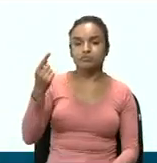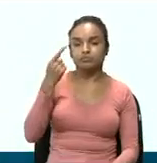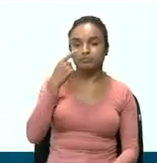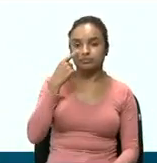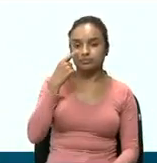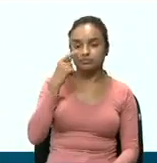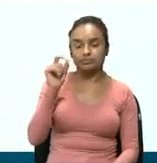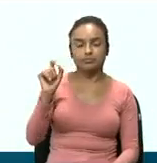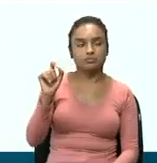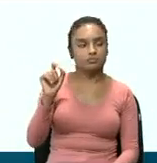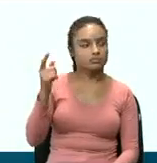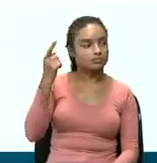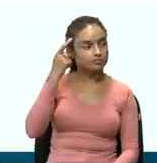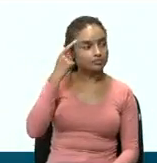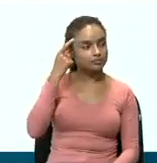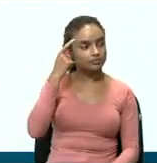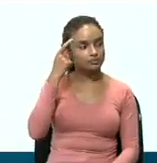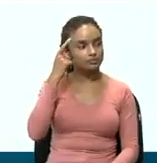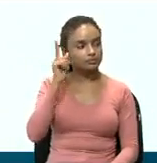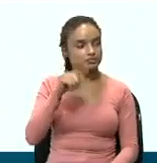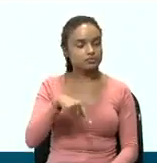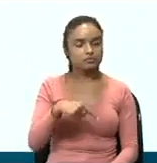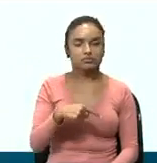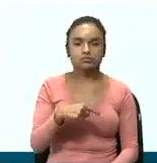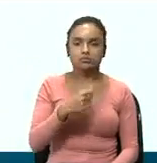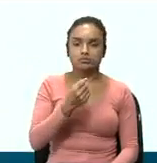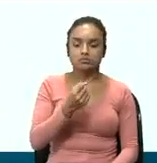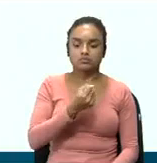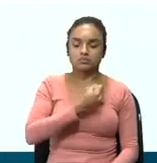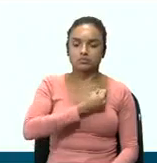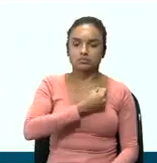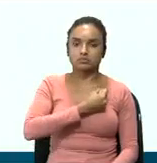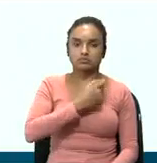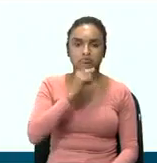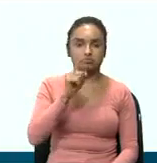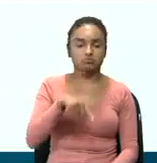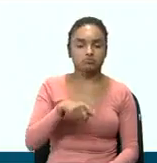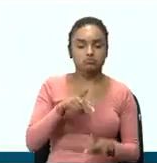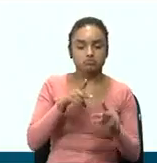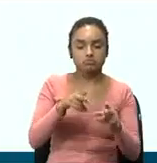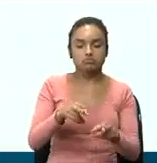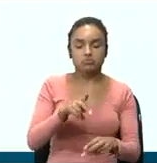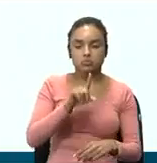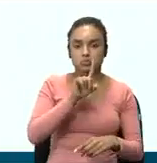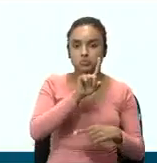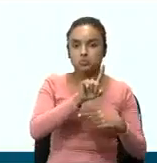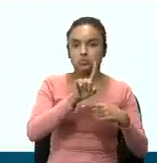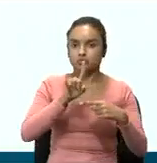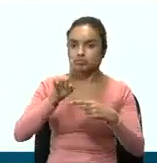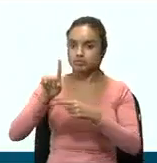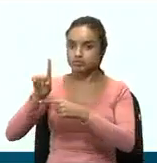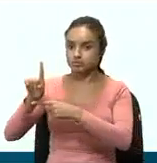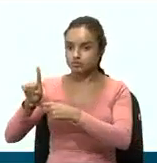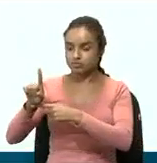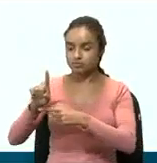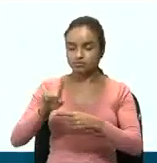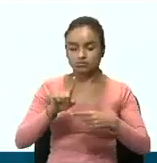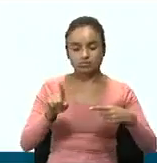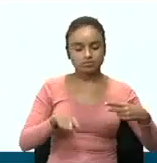que o numerador se manteve constante, é 1 nos dois. Mas o que acontece com o